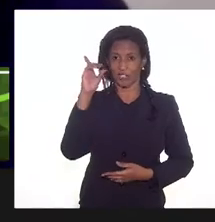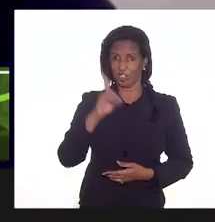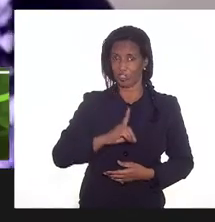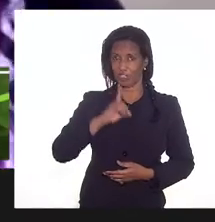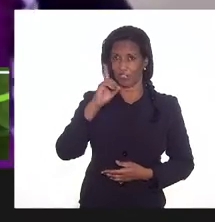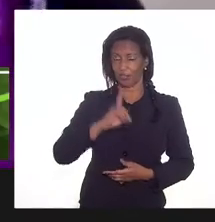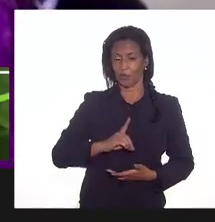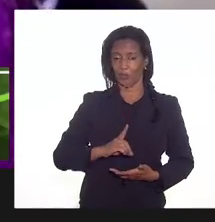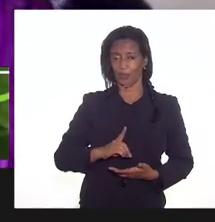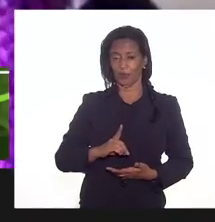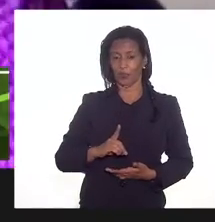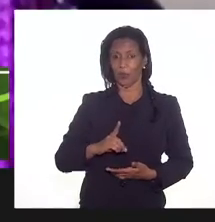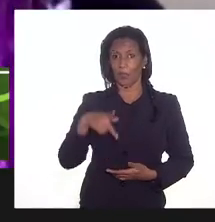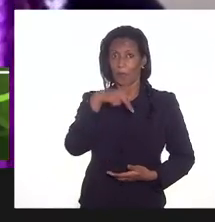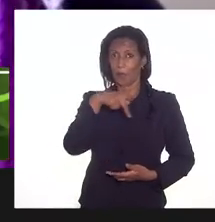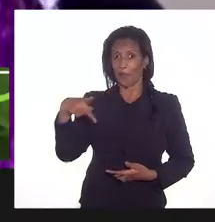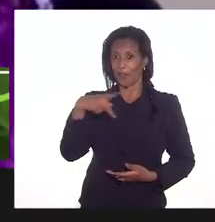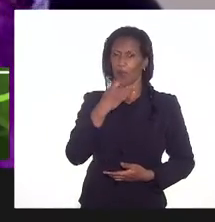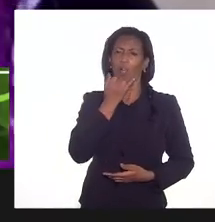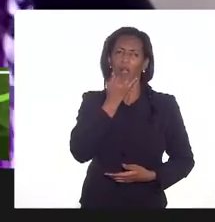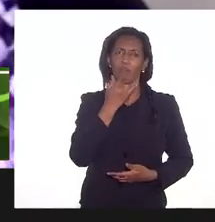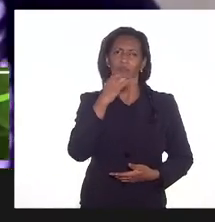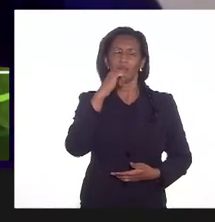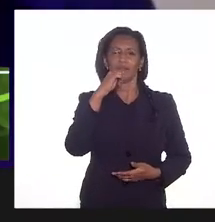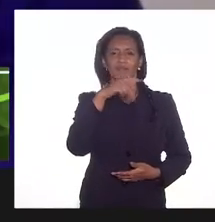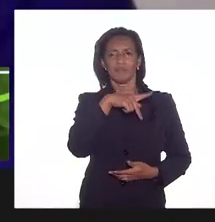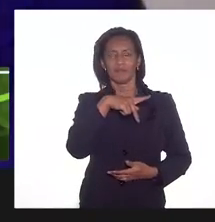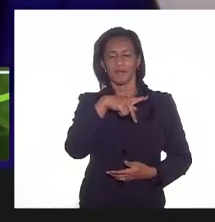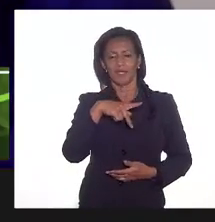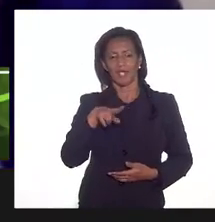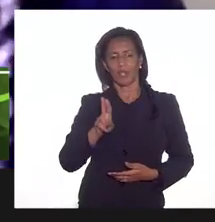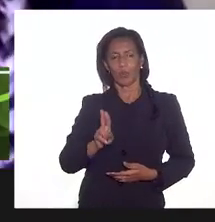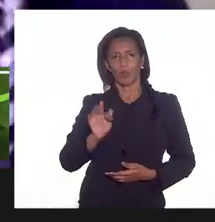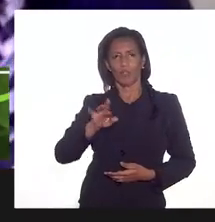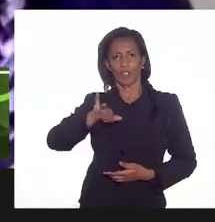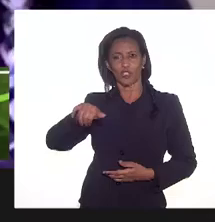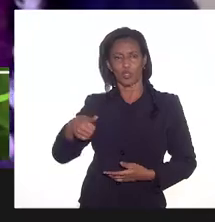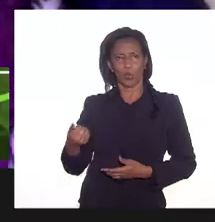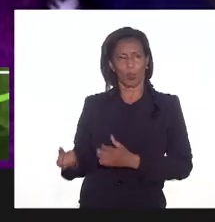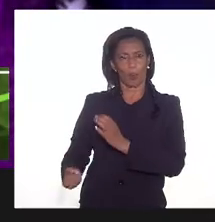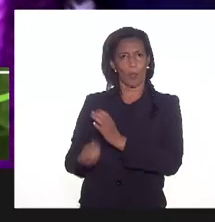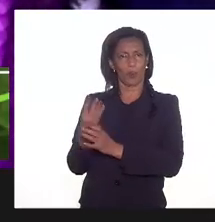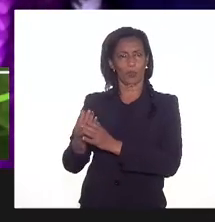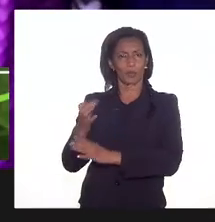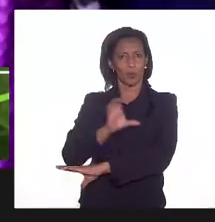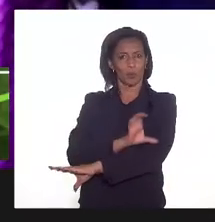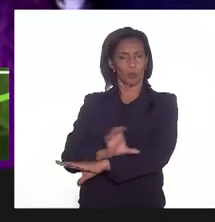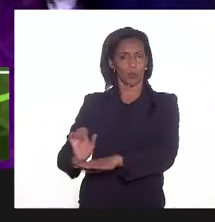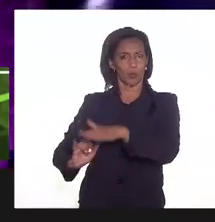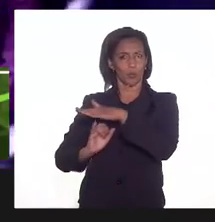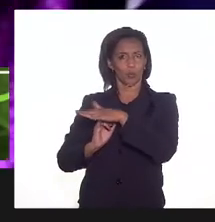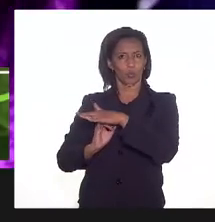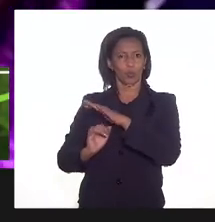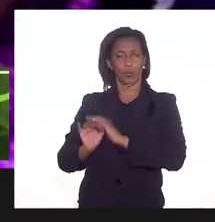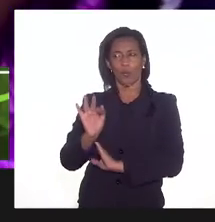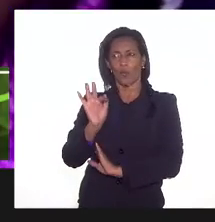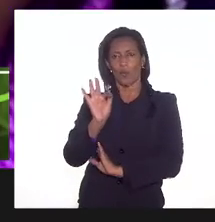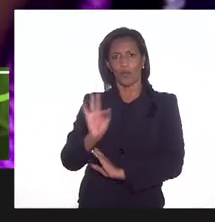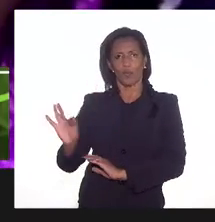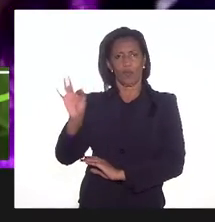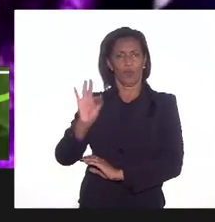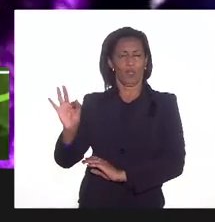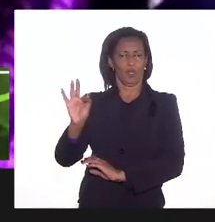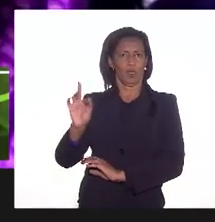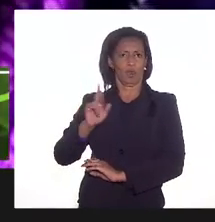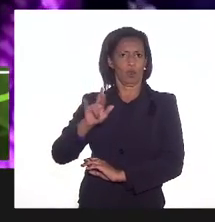quer dizer professor da rede IFRJ do curso de produção cultural do Instituto Federal do Rio de Janeiro